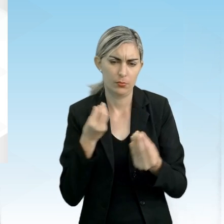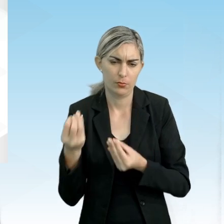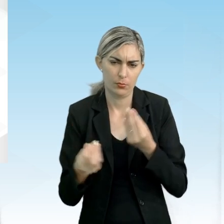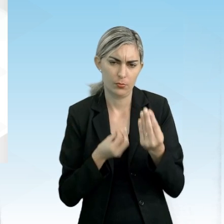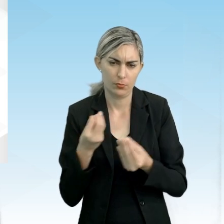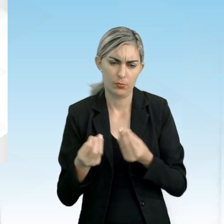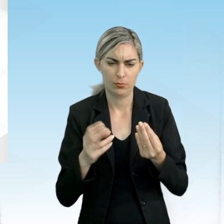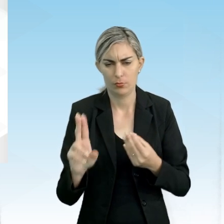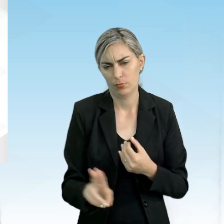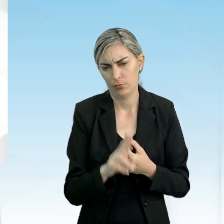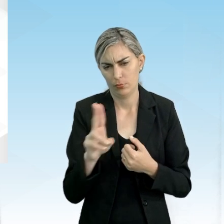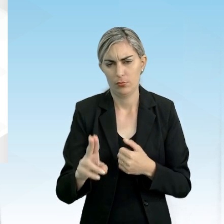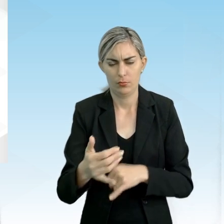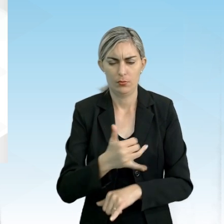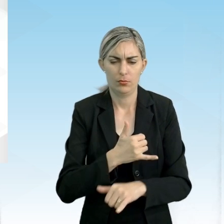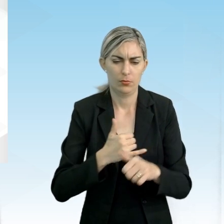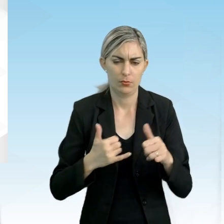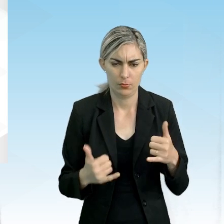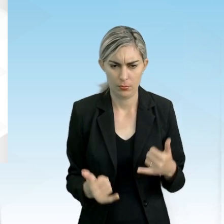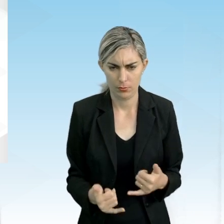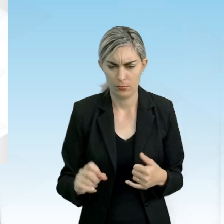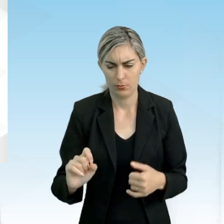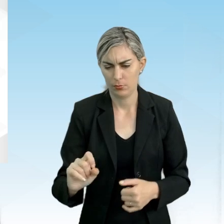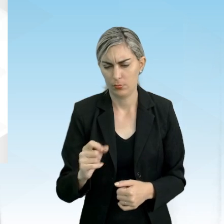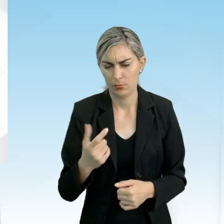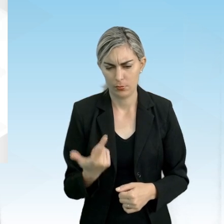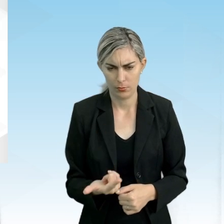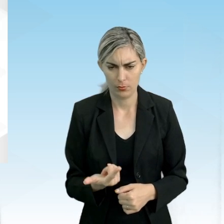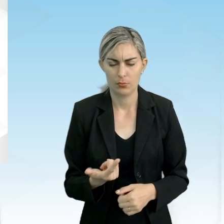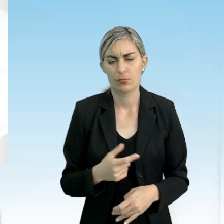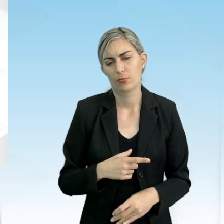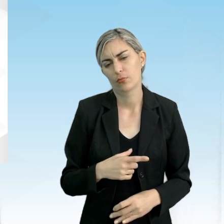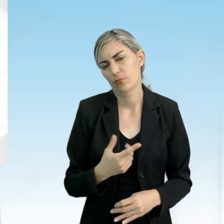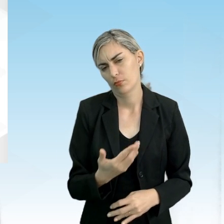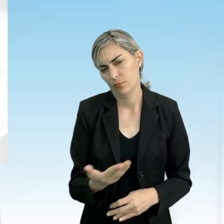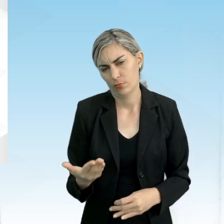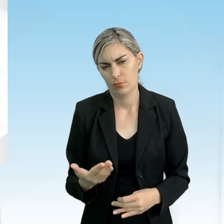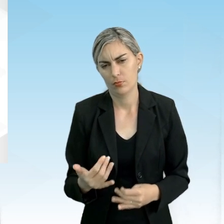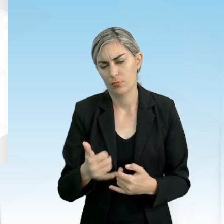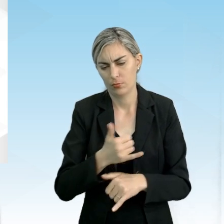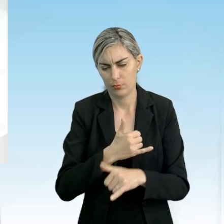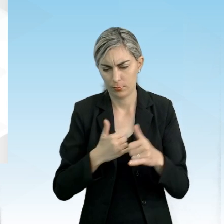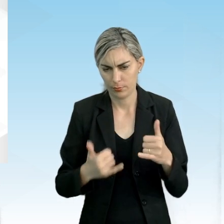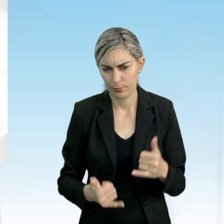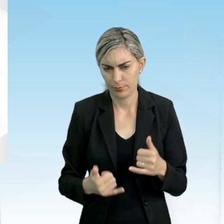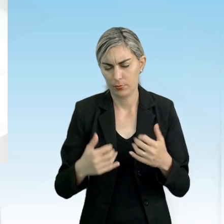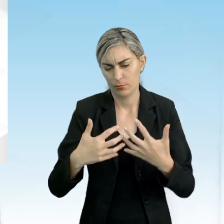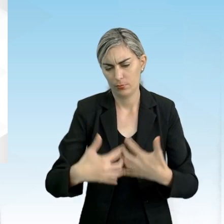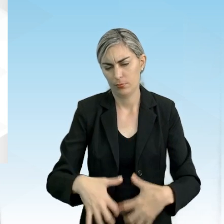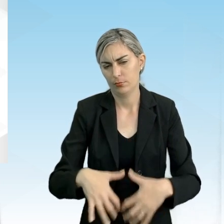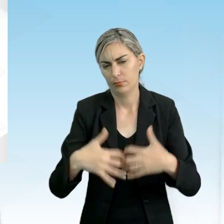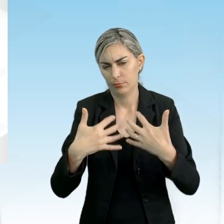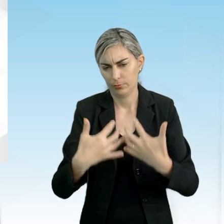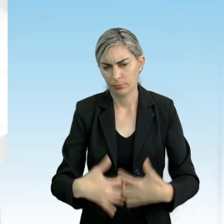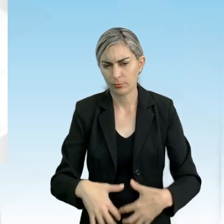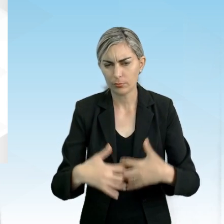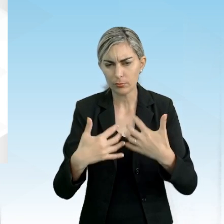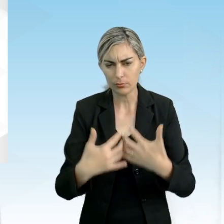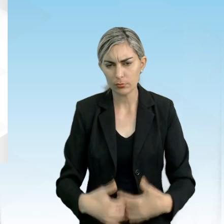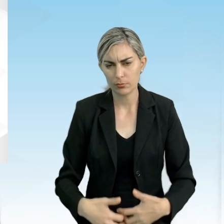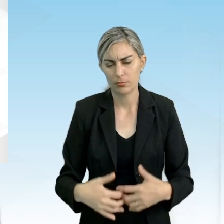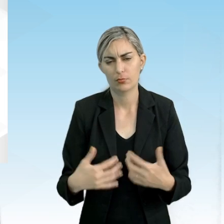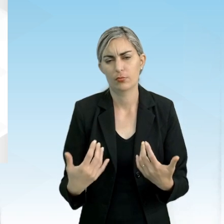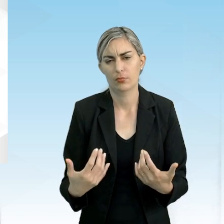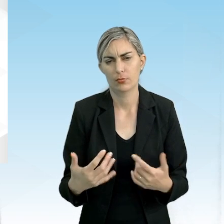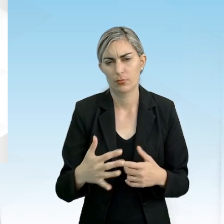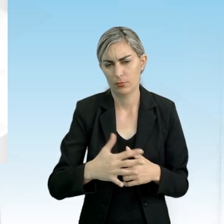usar energia solar as alternativas são a elétrica e a mecânica a elétrica e